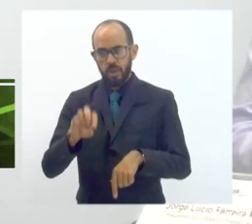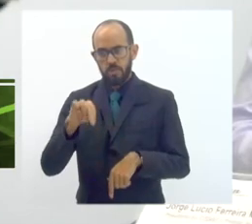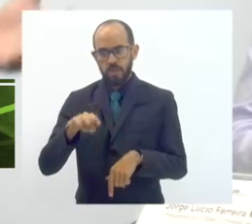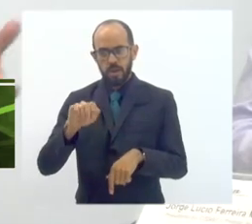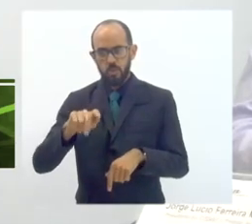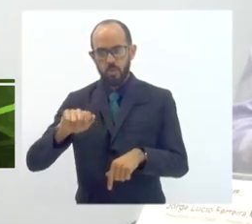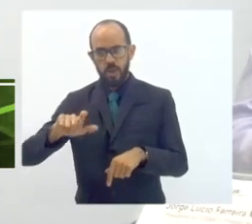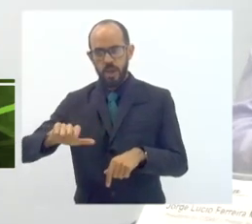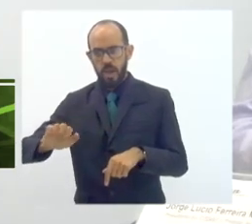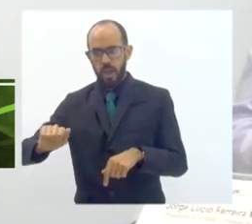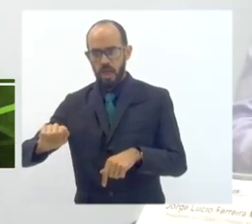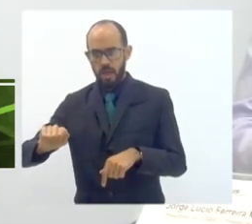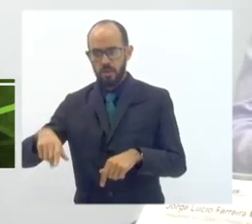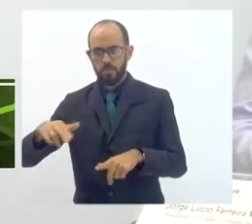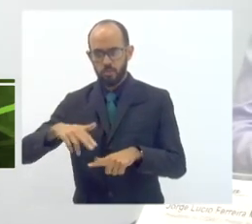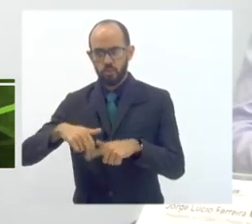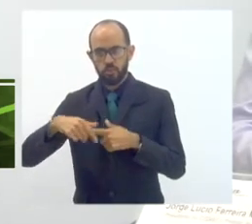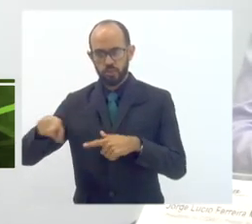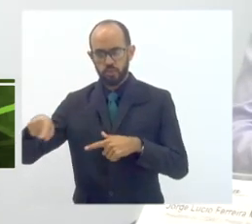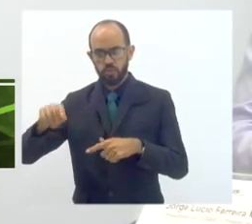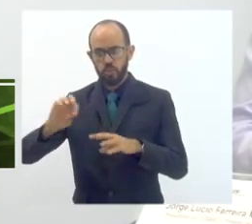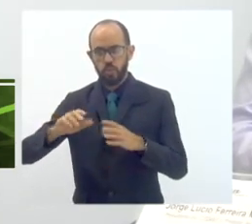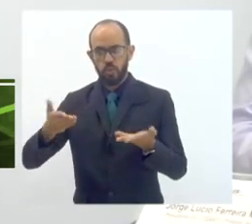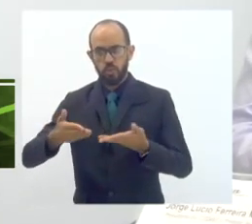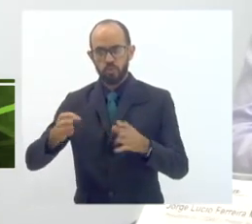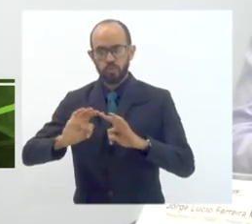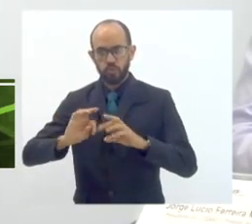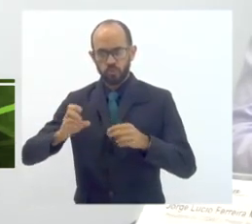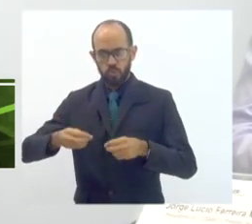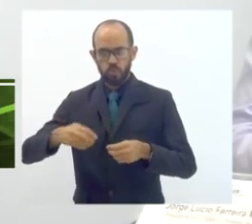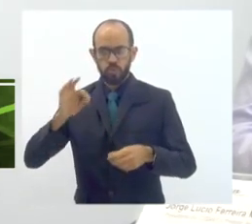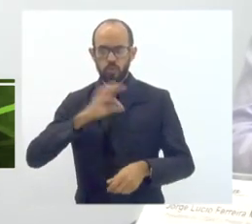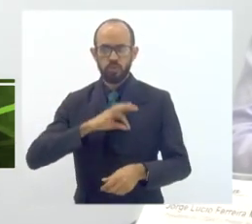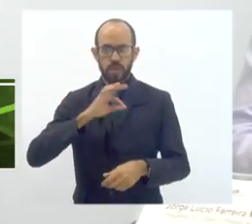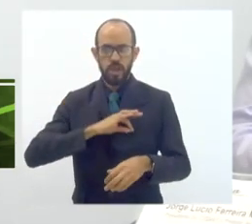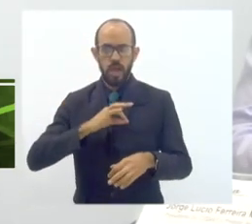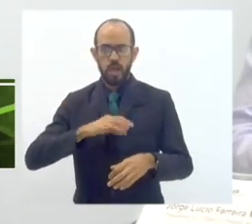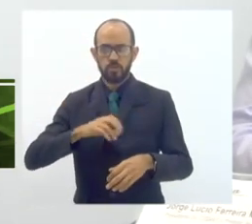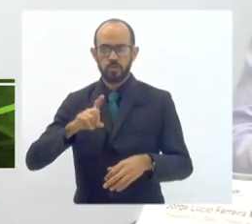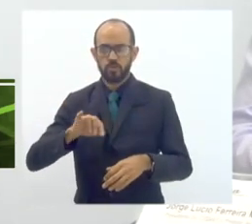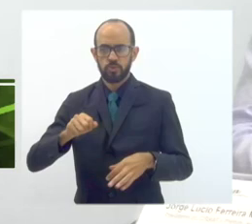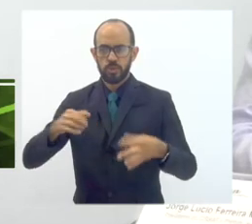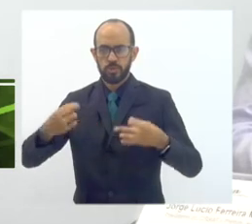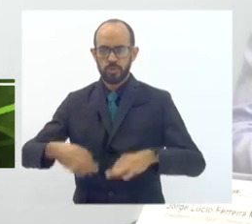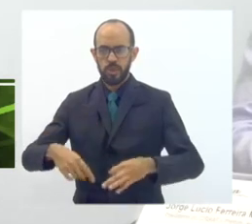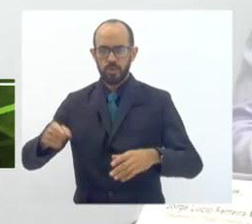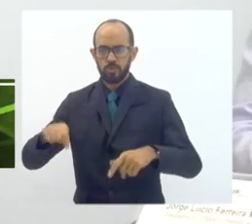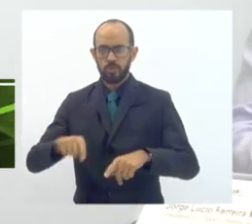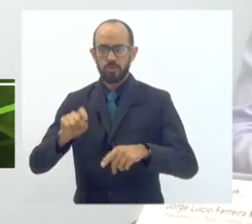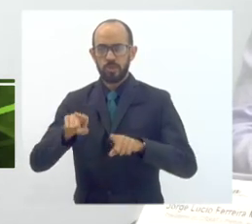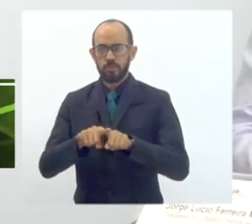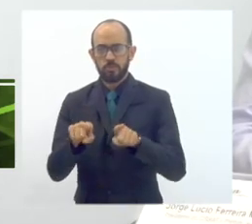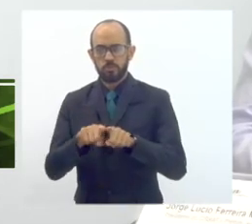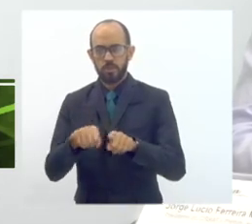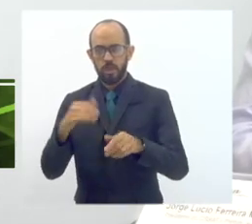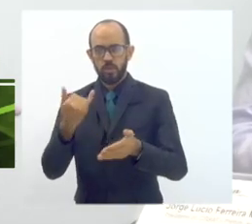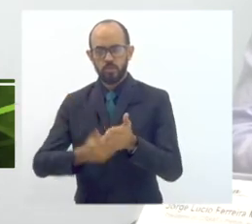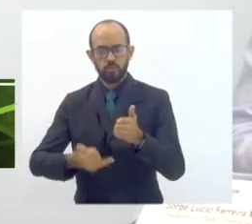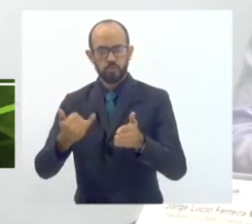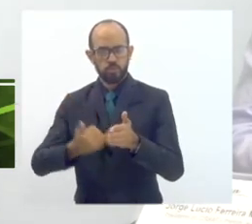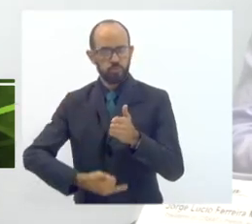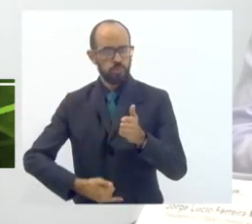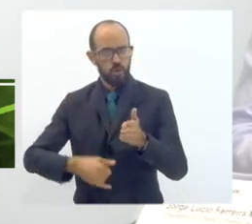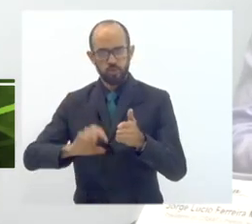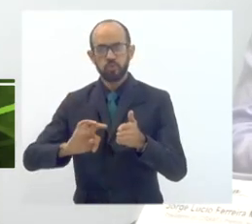representando todos os prefeitos, hoje todos com salários em dia, com as contas em dia, com as taxas em dia, é muito importante para ter a nossa certidão,